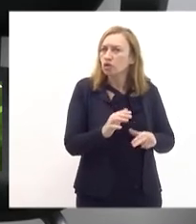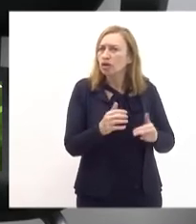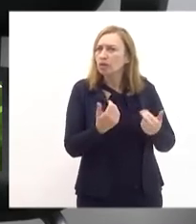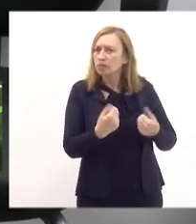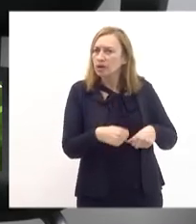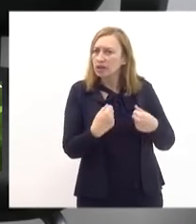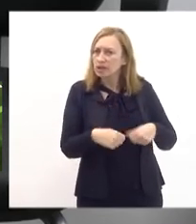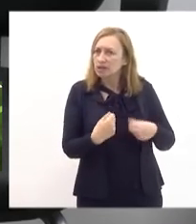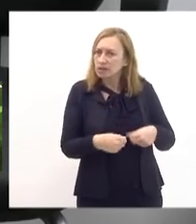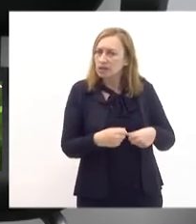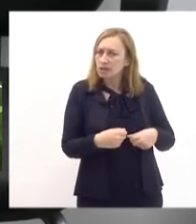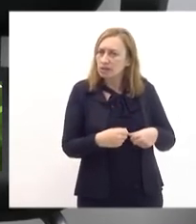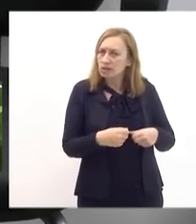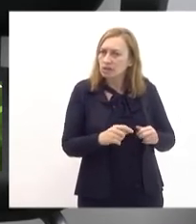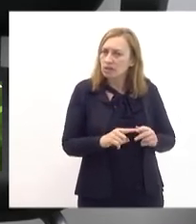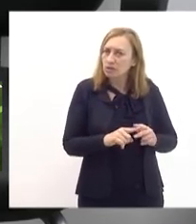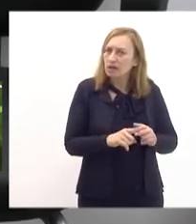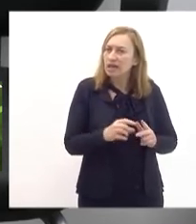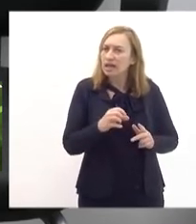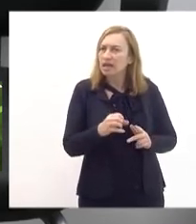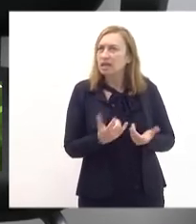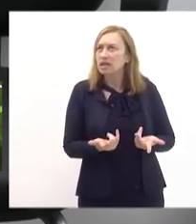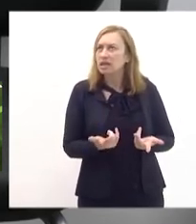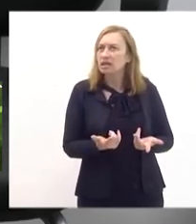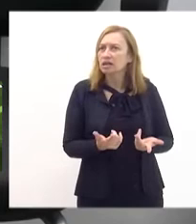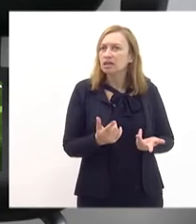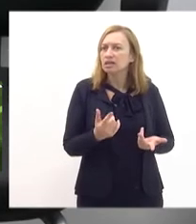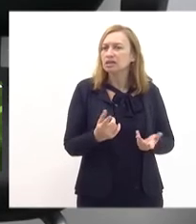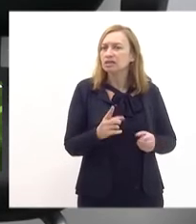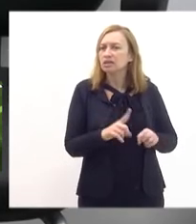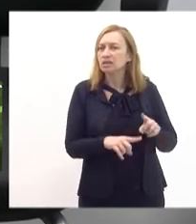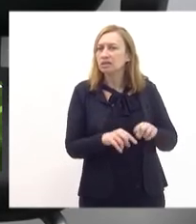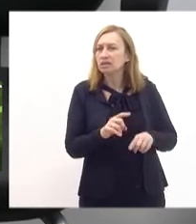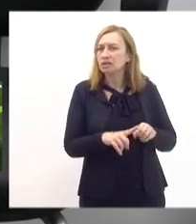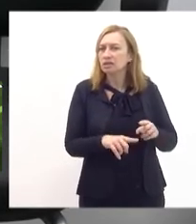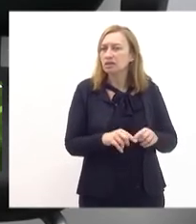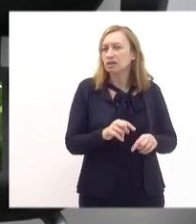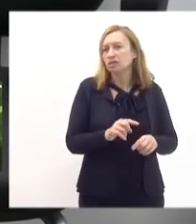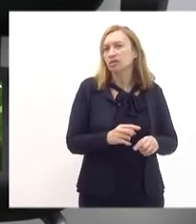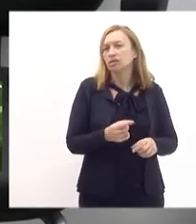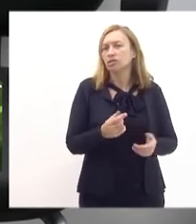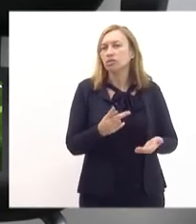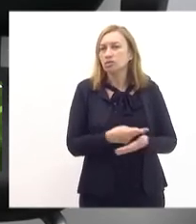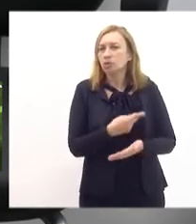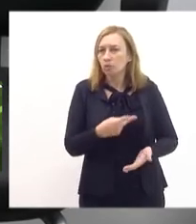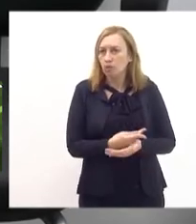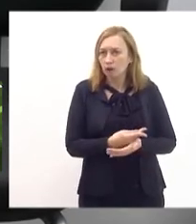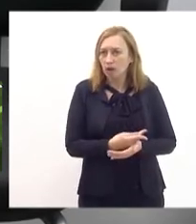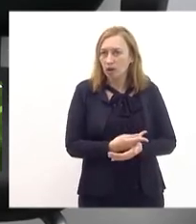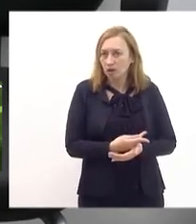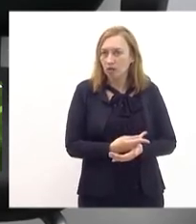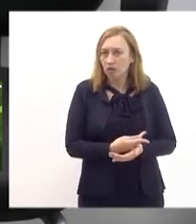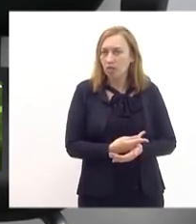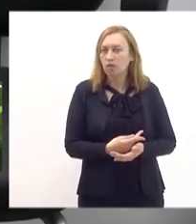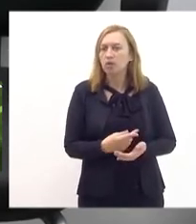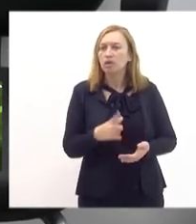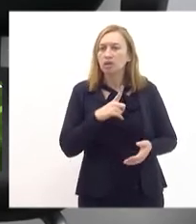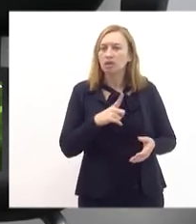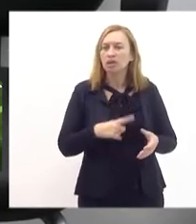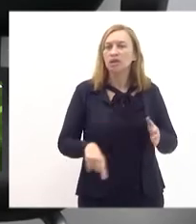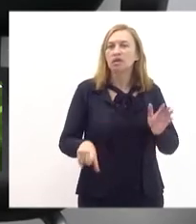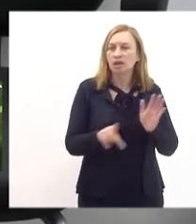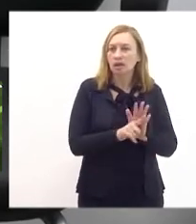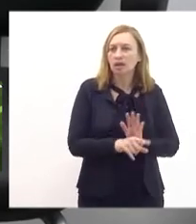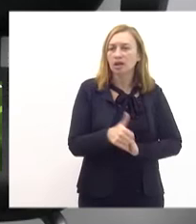para a instauração do PAR indícios de autoria e de materialidade da prática do ato lesivo previsto no artigo 5º da